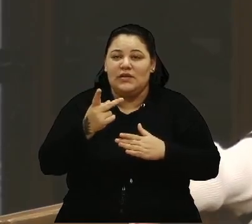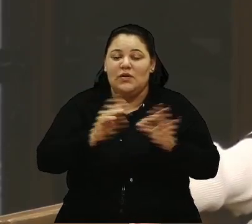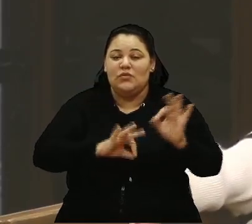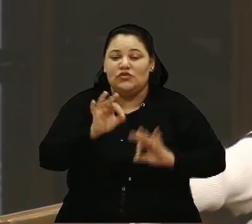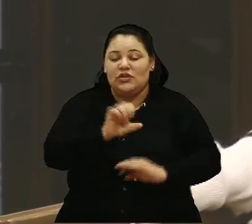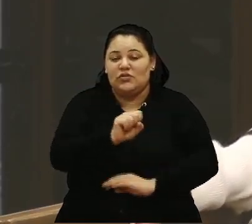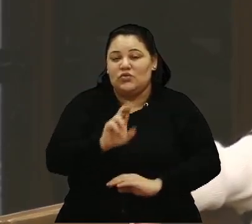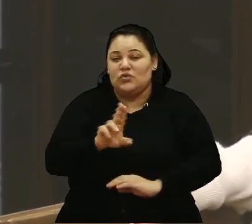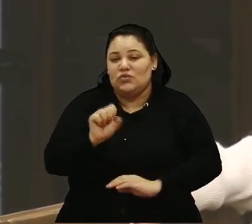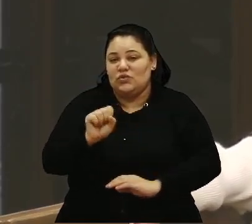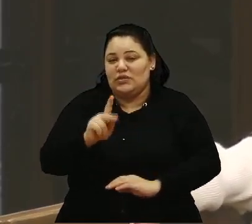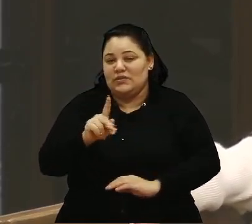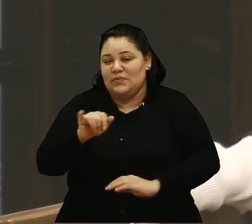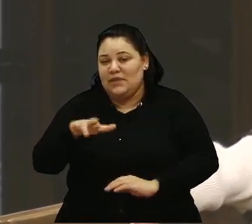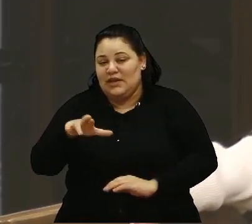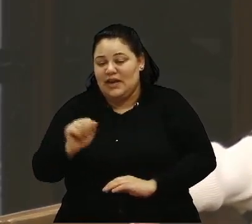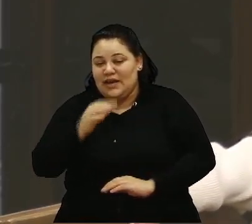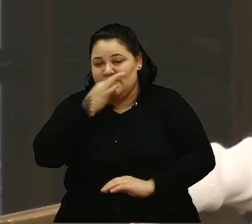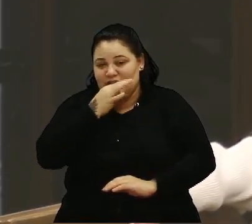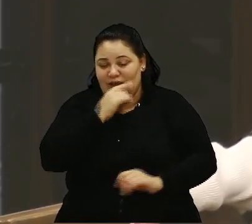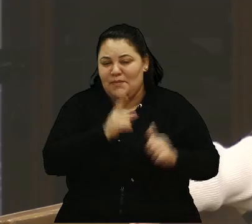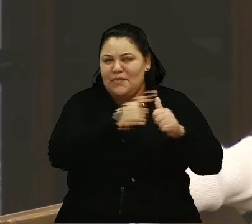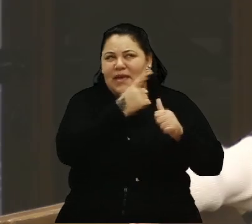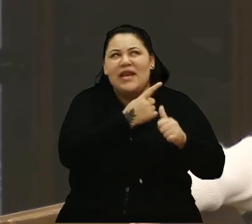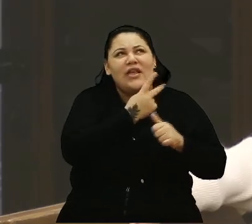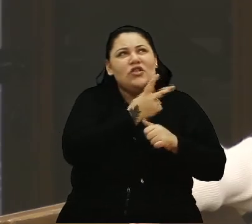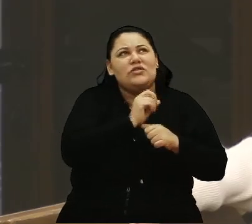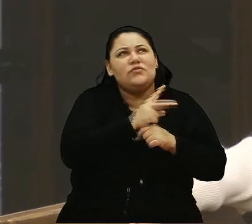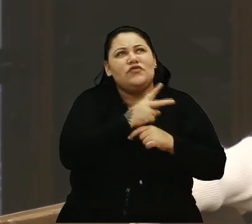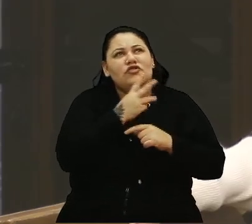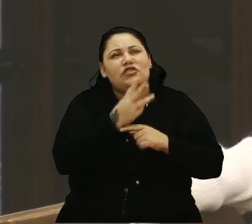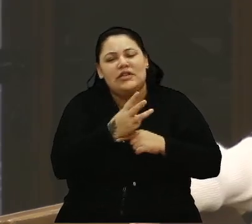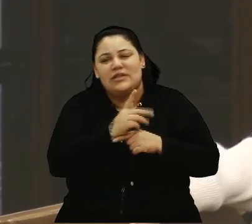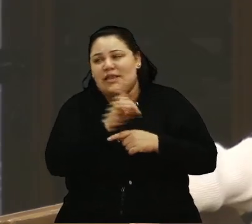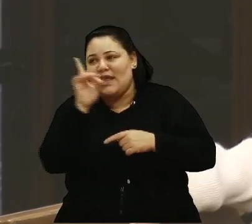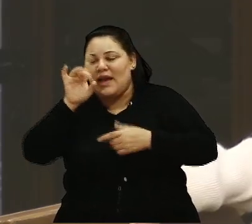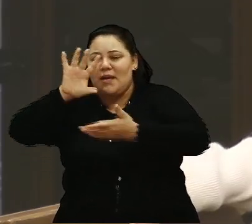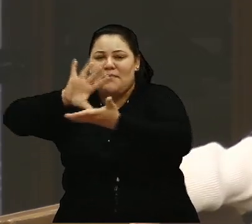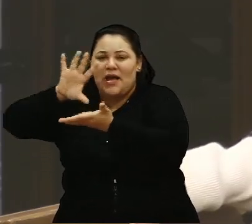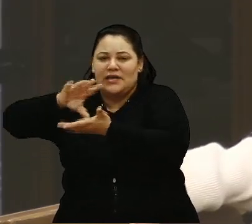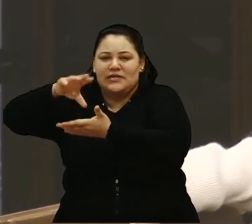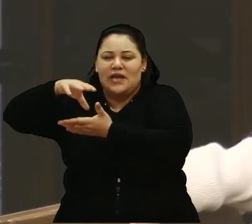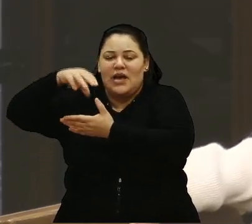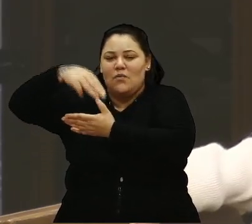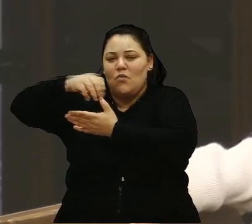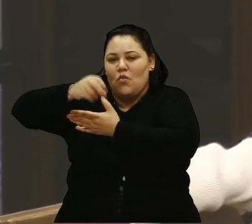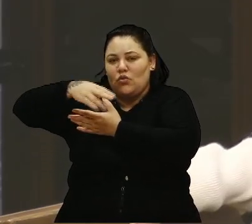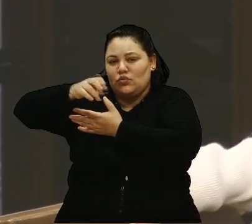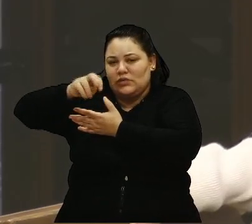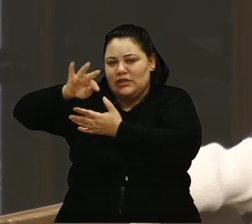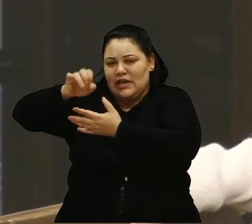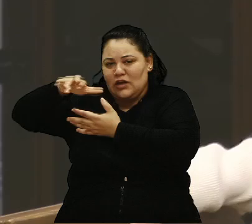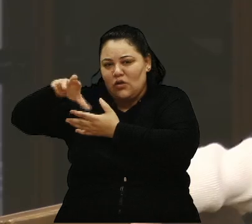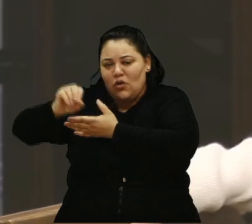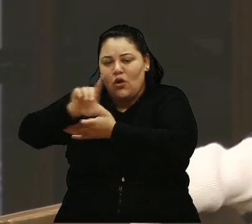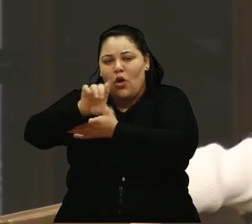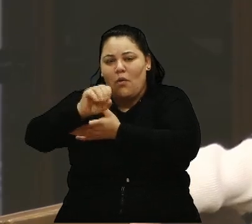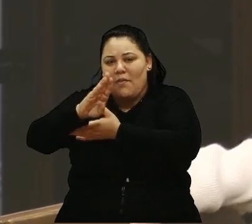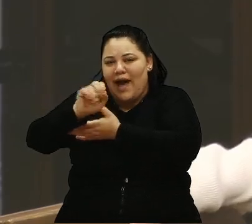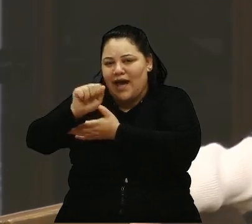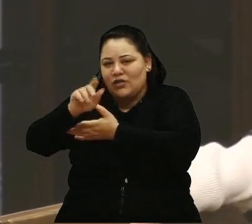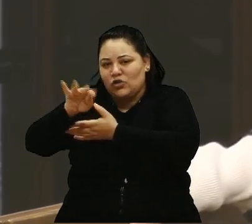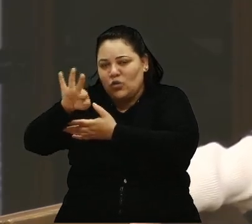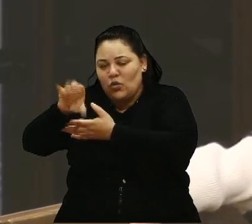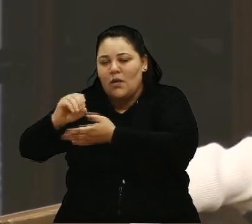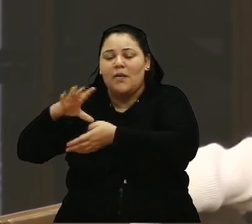primeira edição foi em 2023, foi lá na Praça Monteiro Lobato, com a presença de muitos vereadores e vereadoras desta